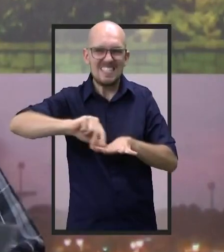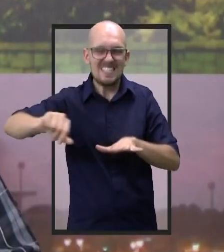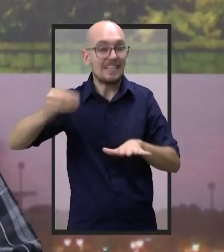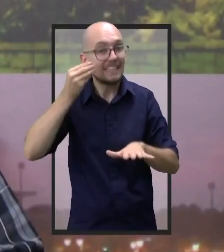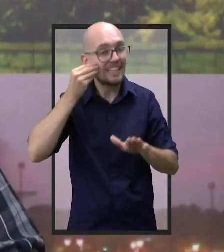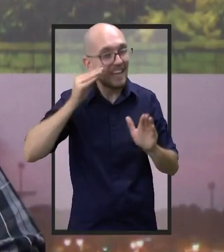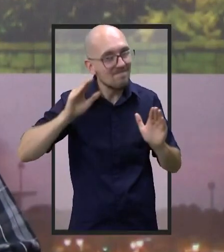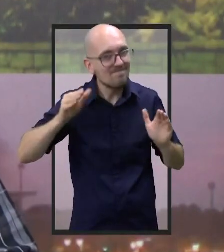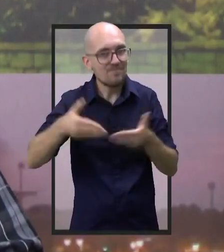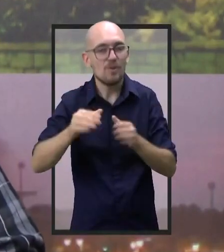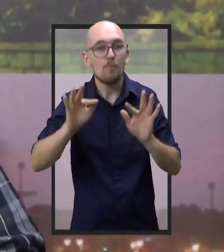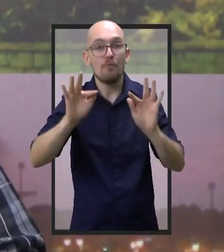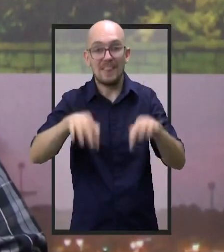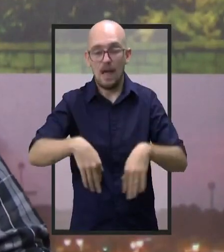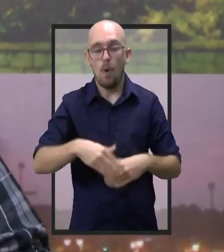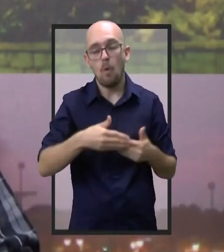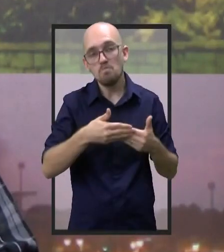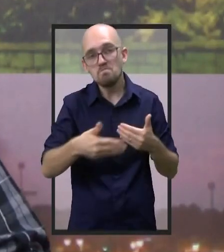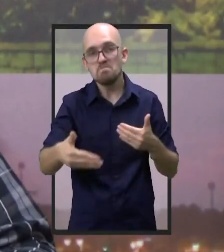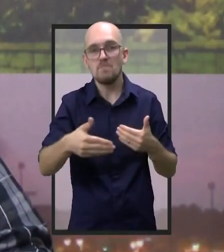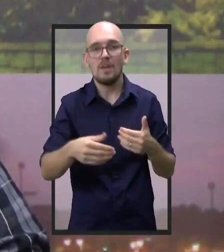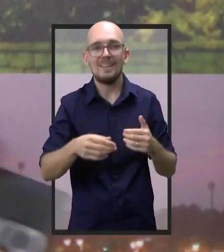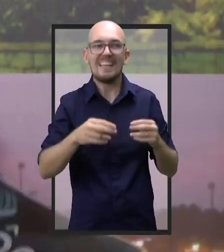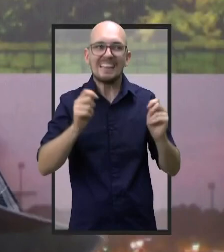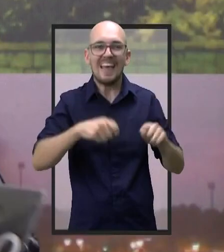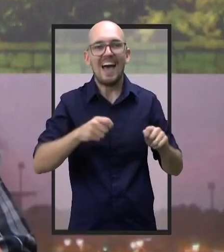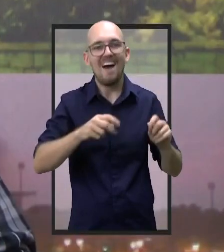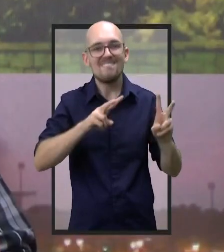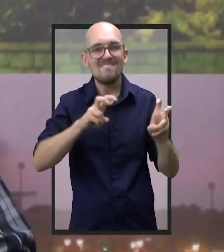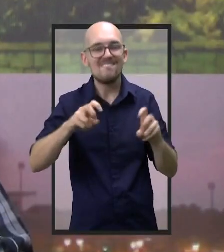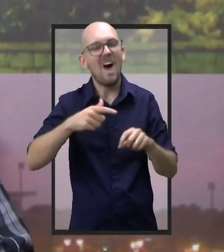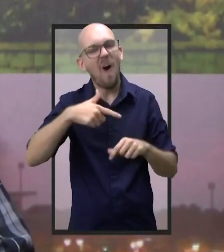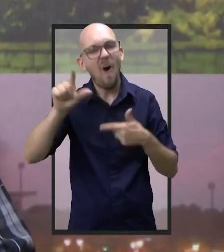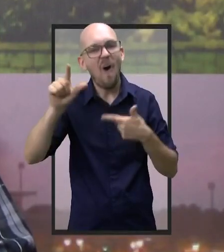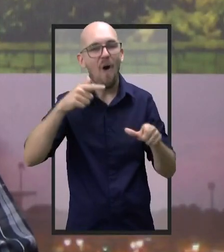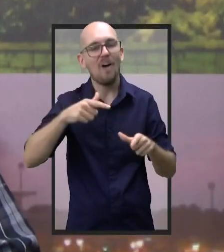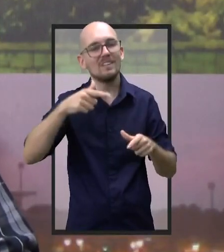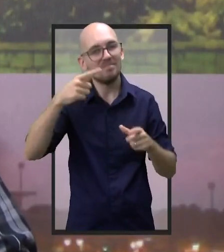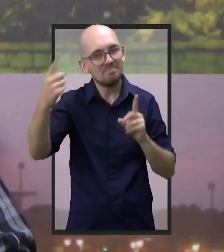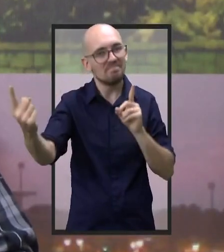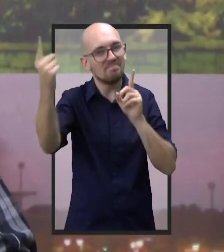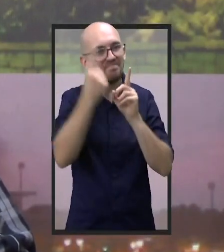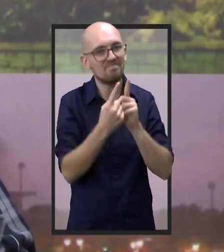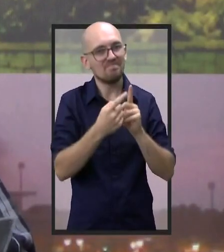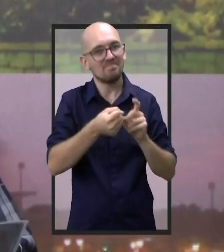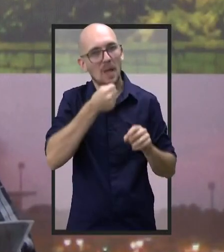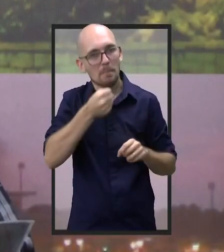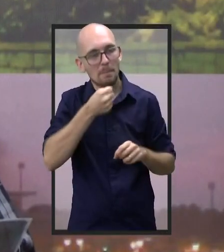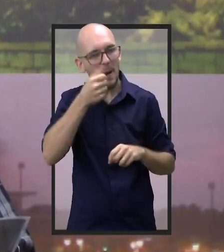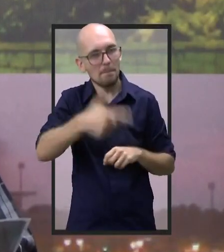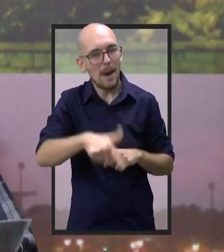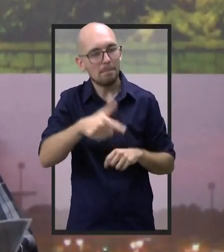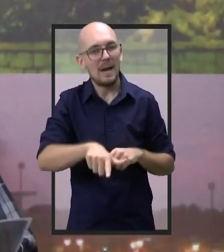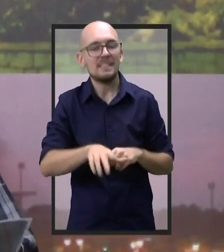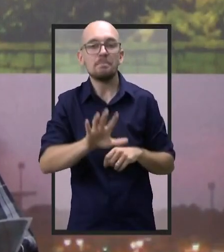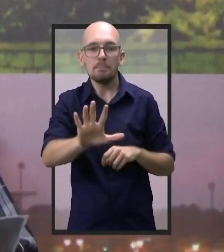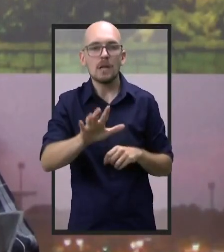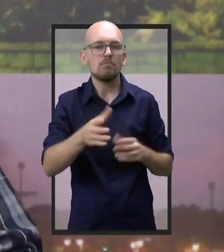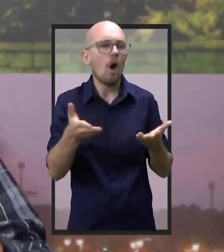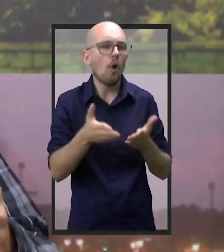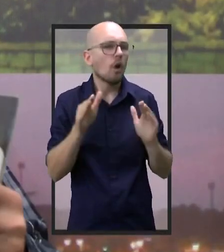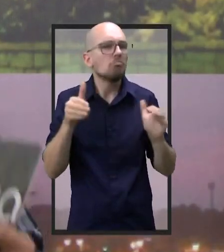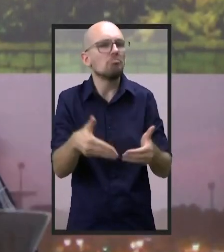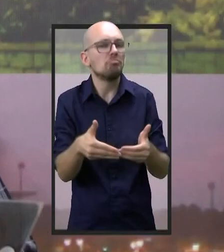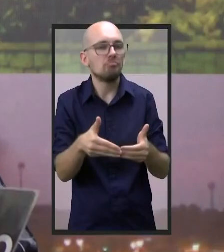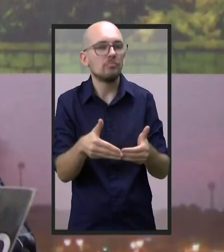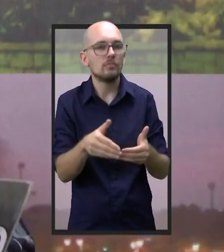com assuntos interessantes e com certeza novas oportunidades também vamos tratar desses assuntos, mas em relação a,